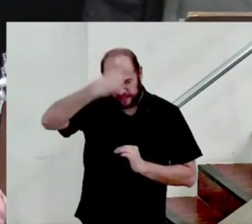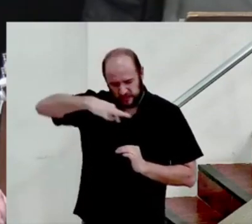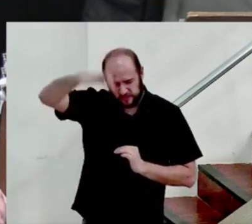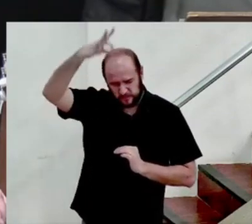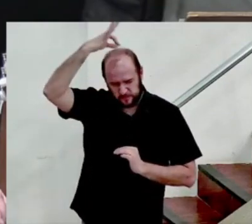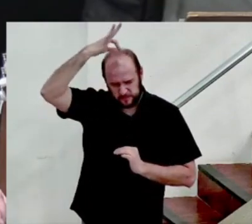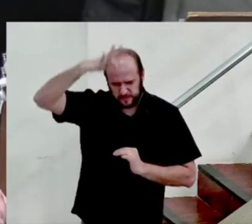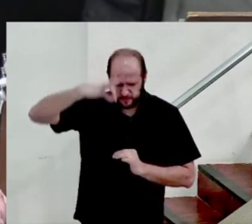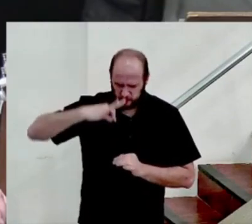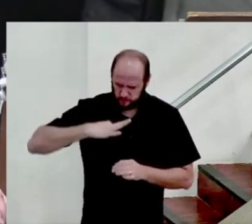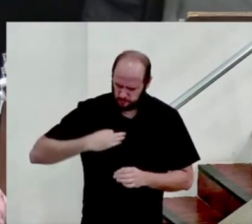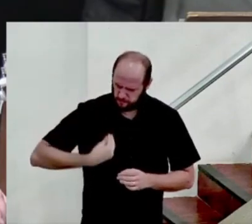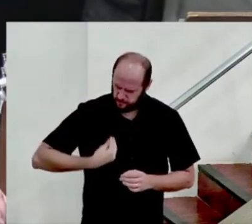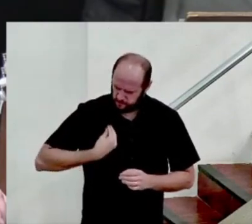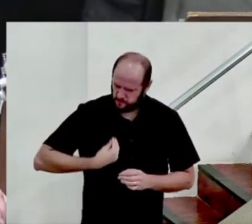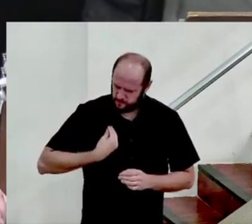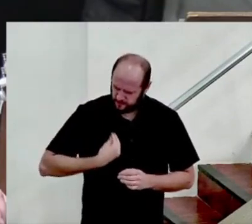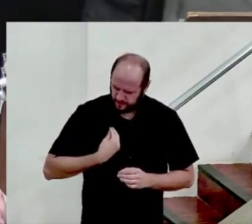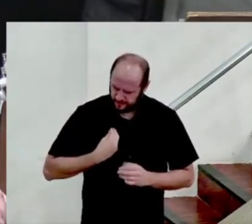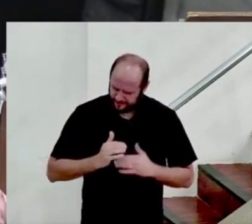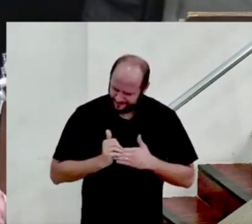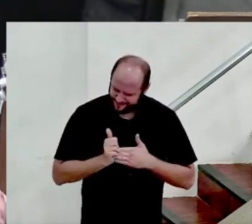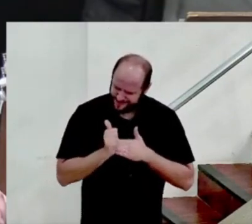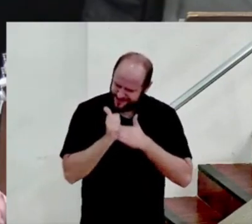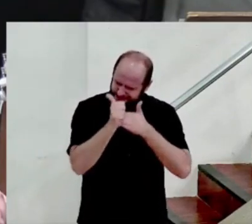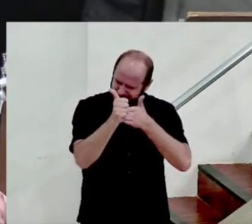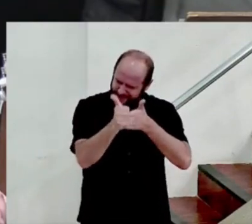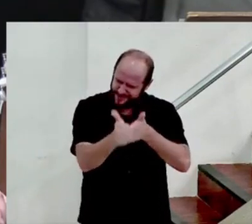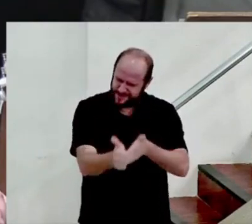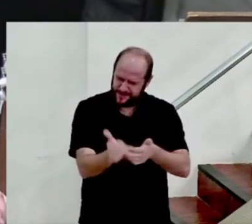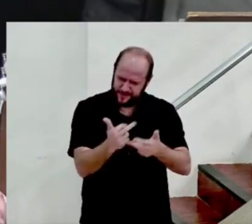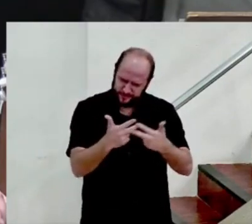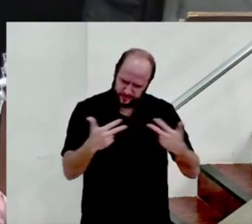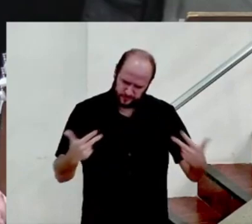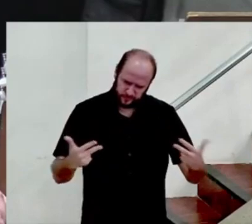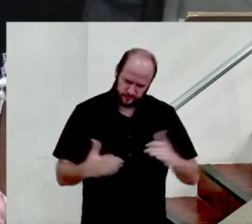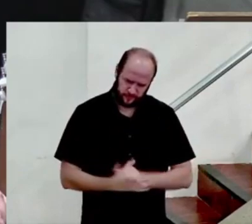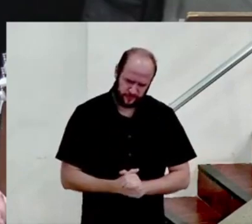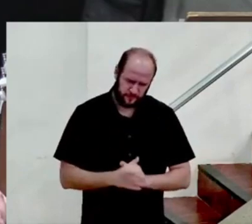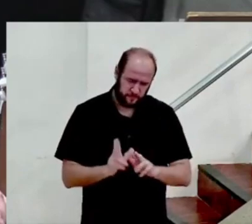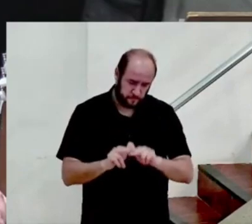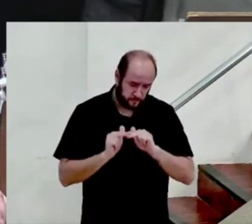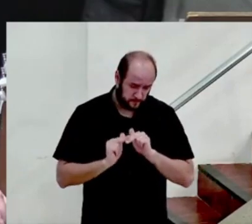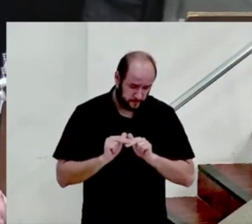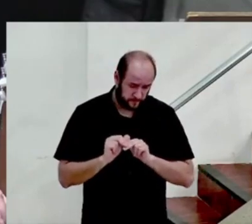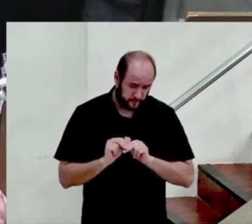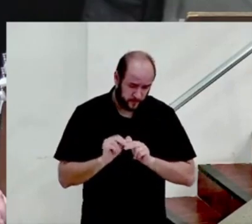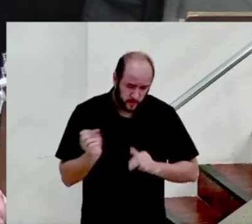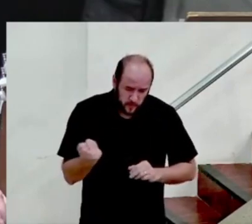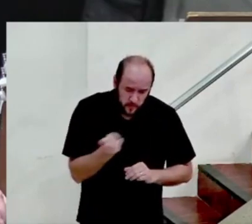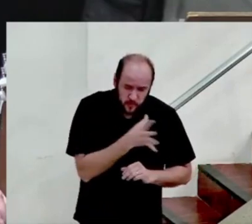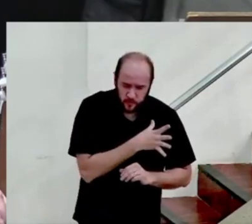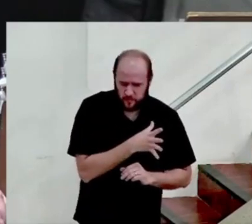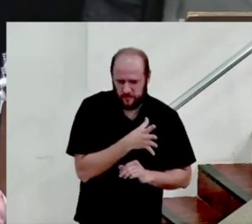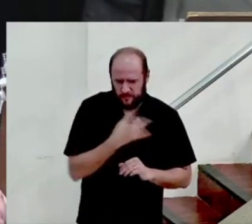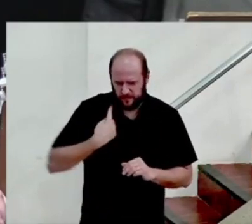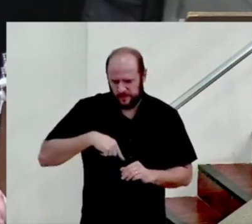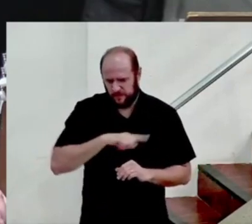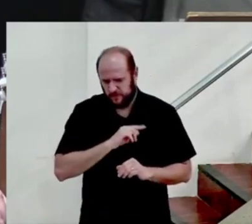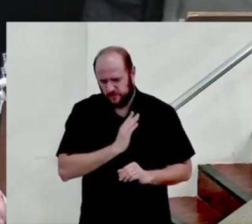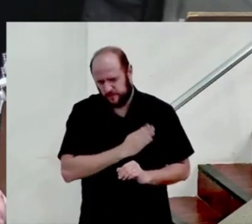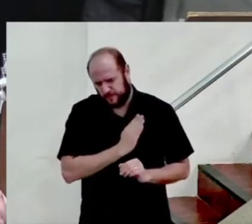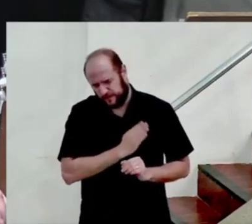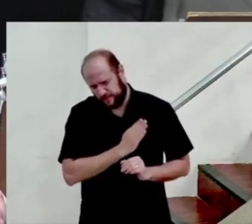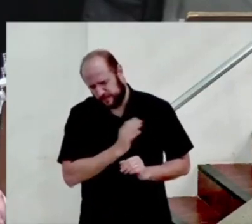habitando em nós, está nos conduzindo para estas coisas. Por isso, renova em nós, ó Pai, o ânimo, renova em